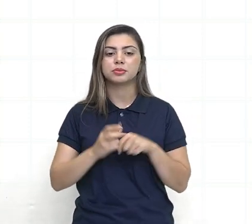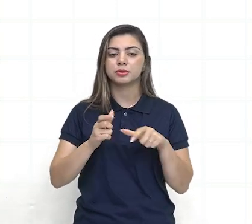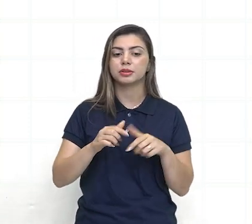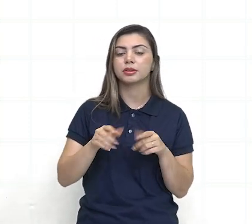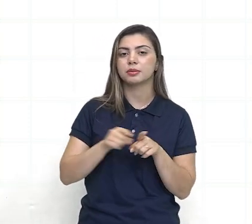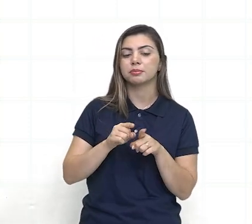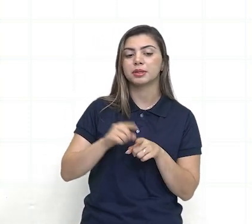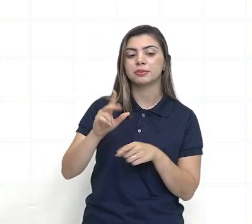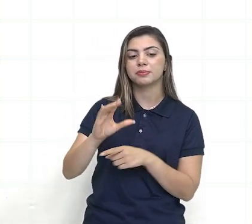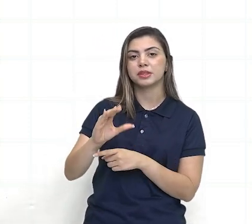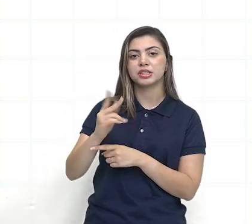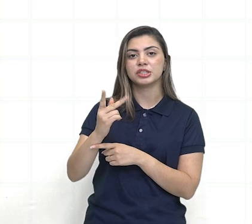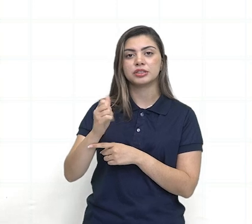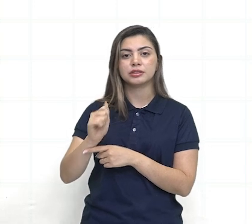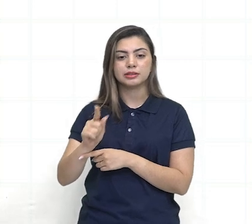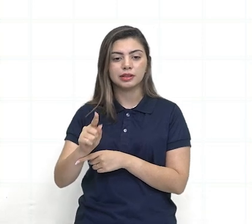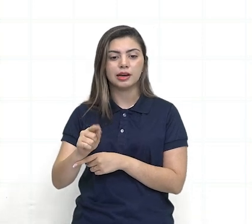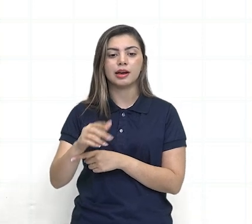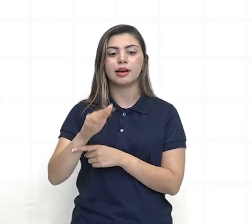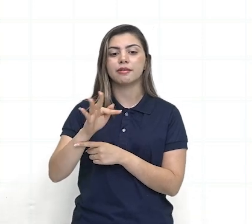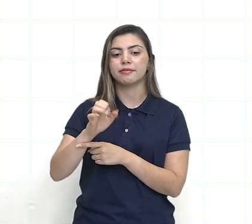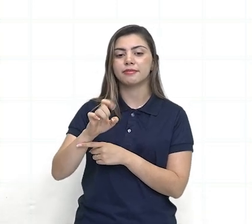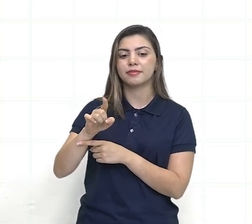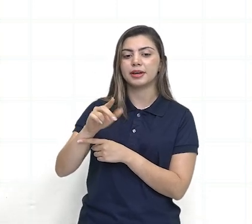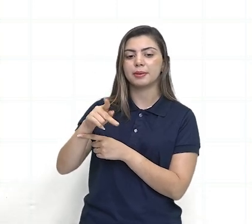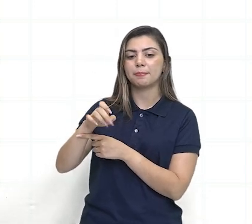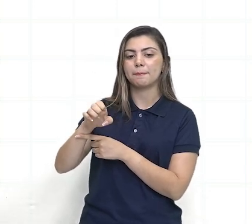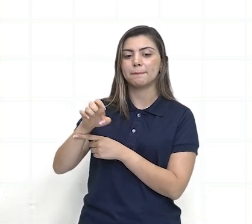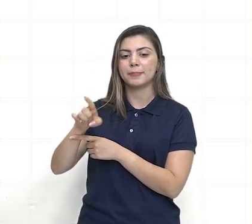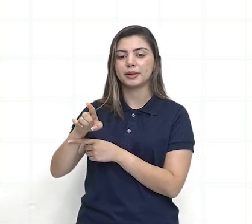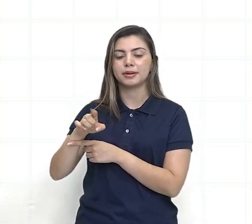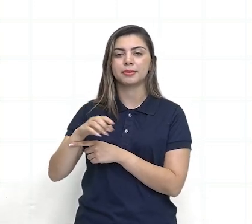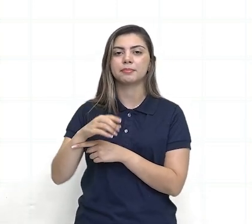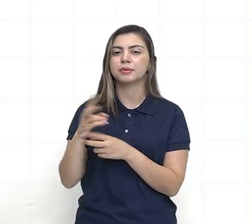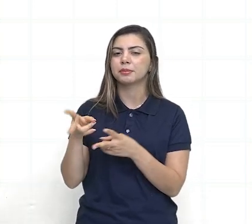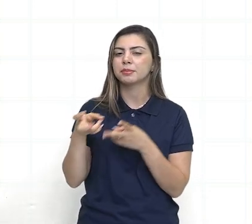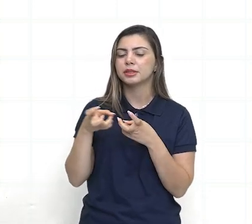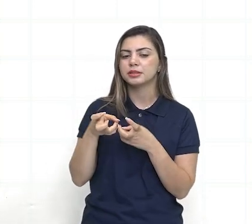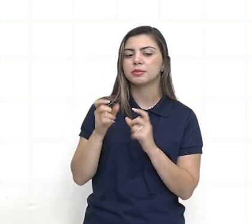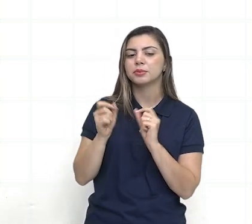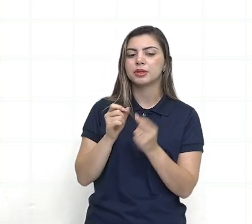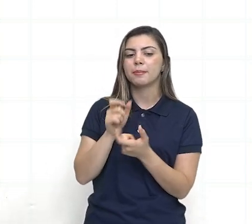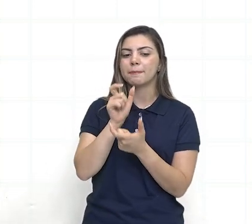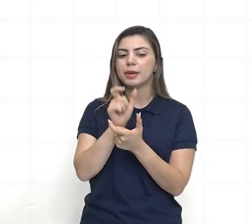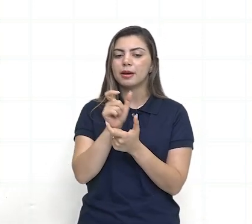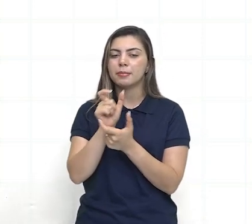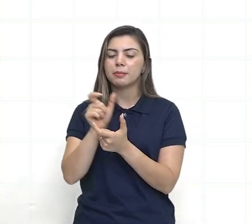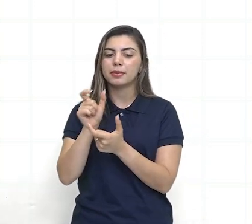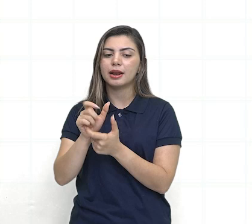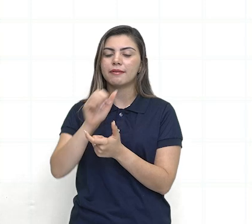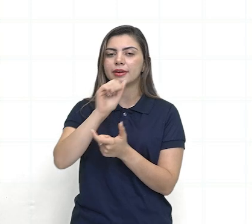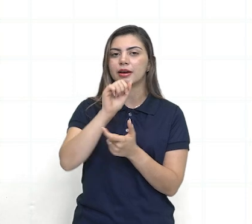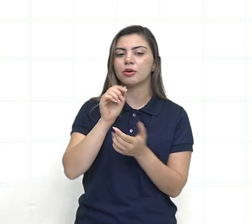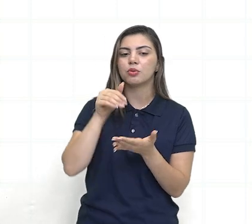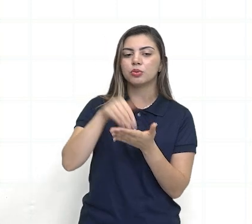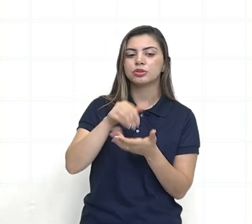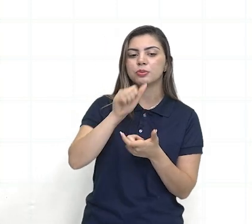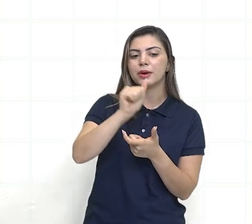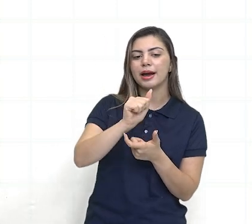Chá, substantivo, fé, substantivo, pé. Veja, olha a terminação, A, E,